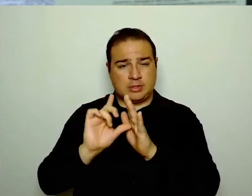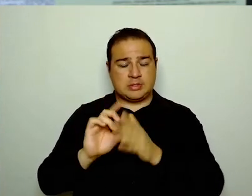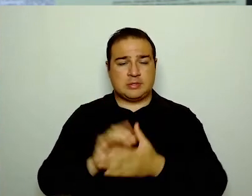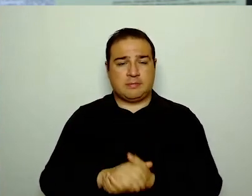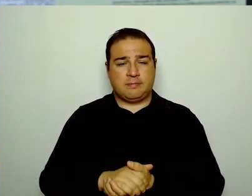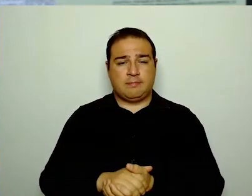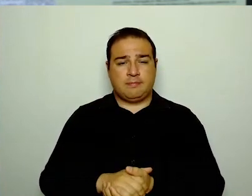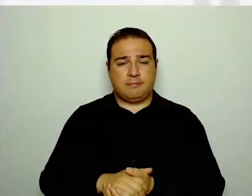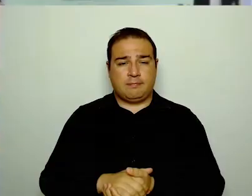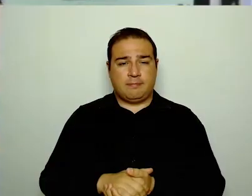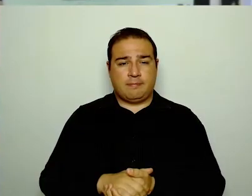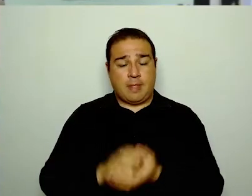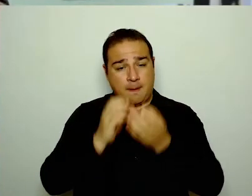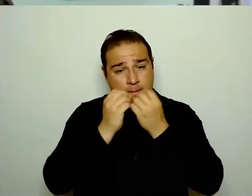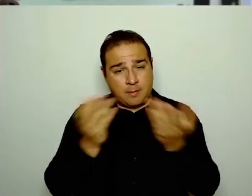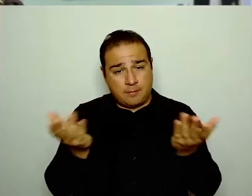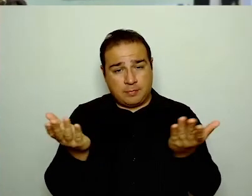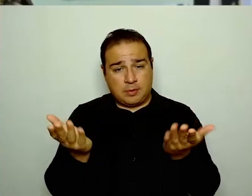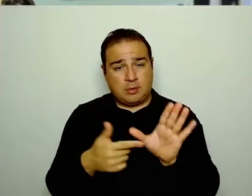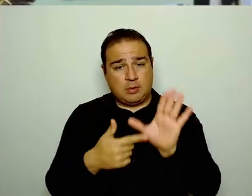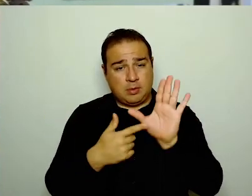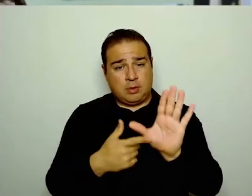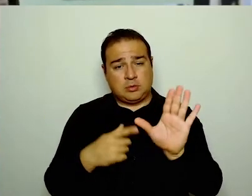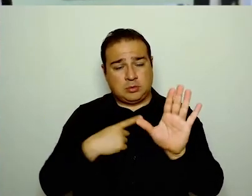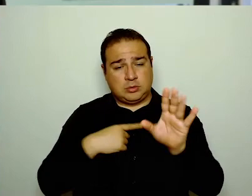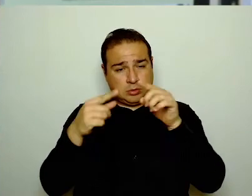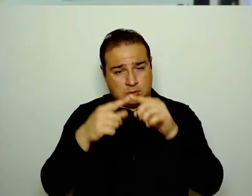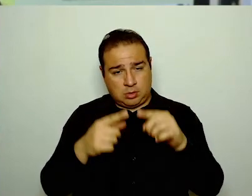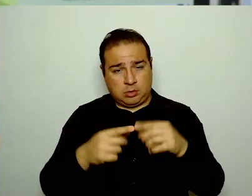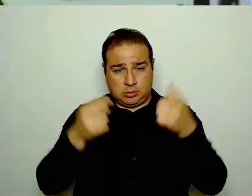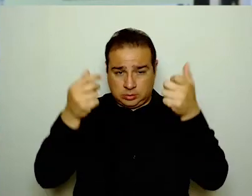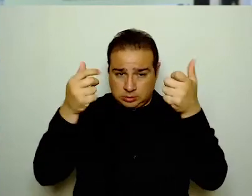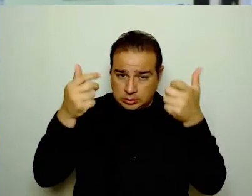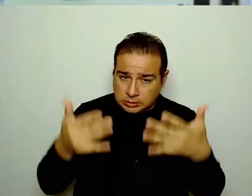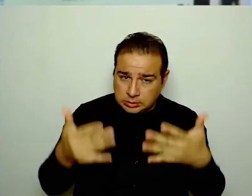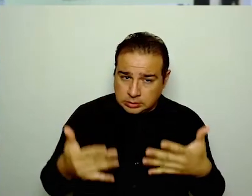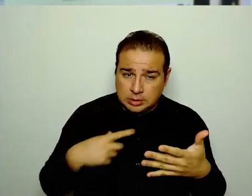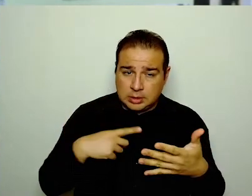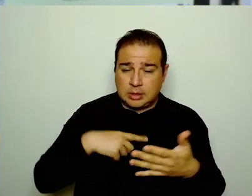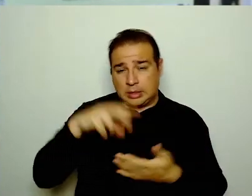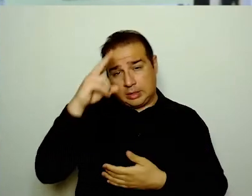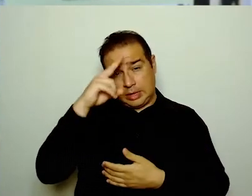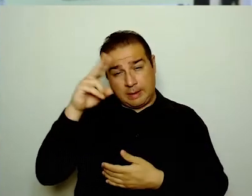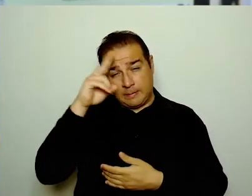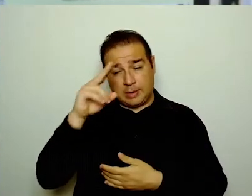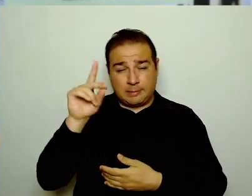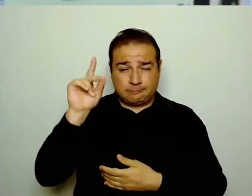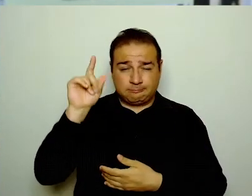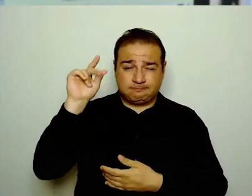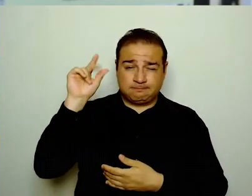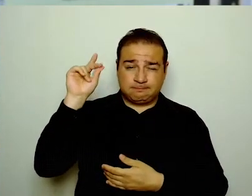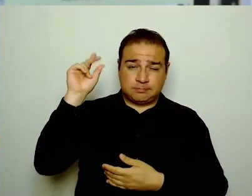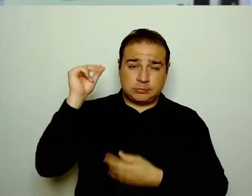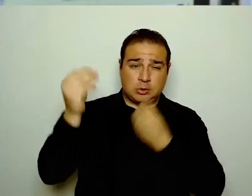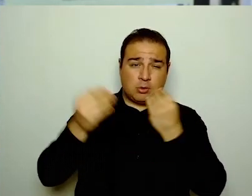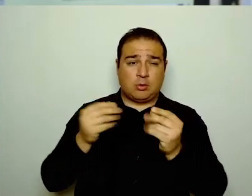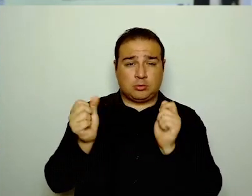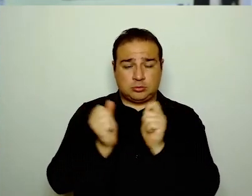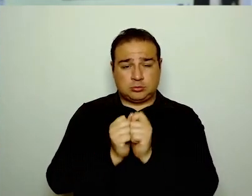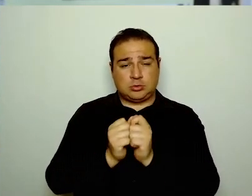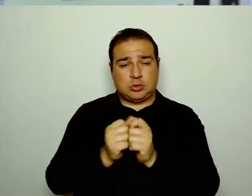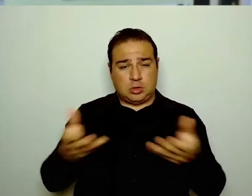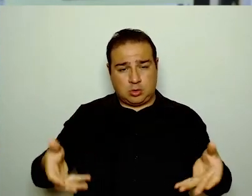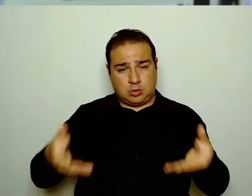tinha planejado. Bom, nós estamos aqui agora fazendo um rememory desse